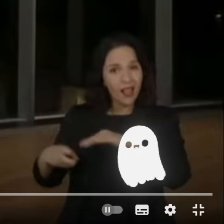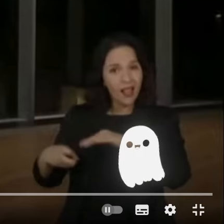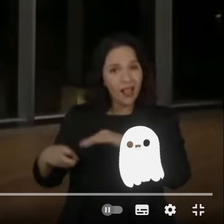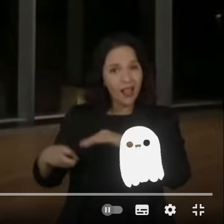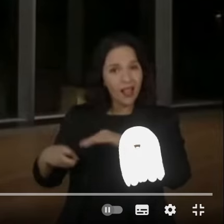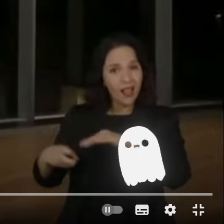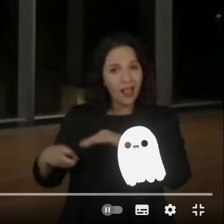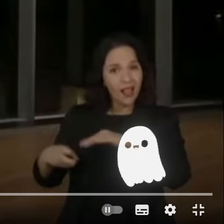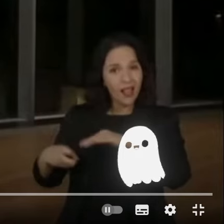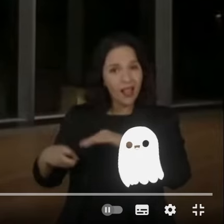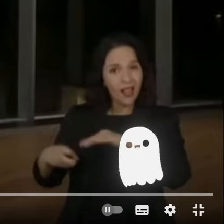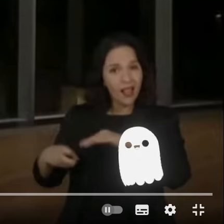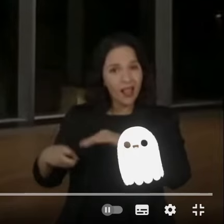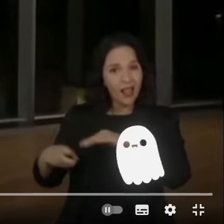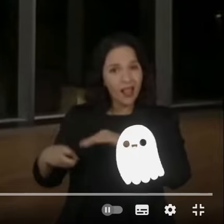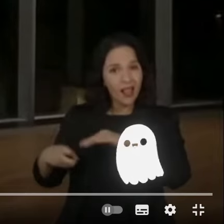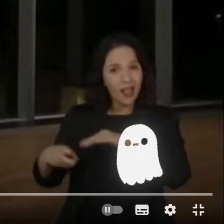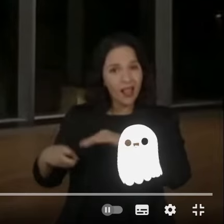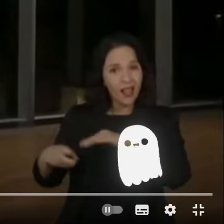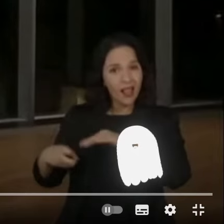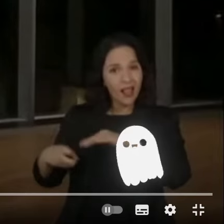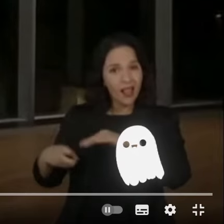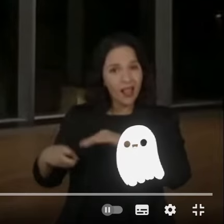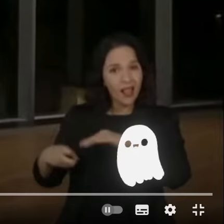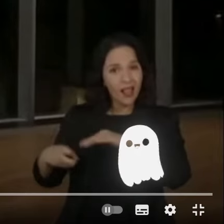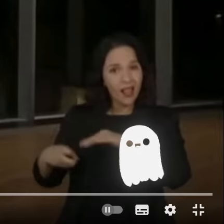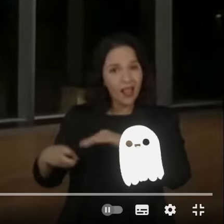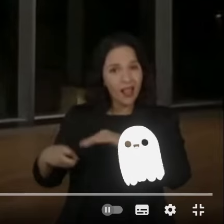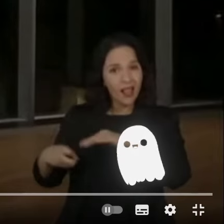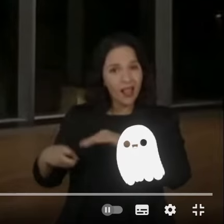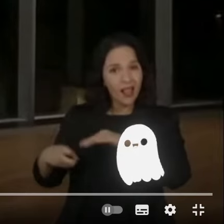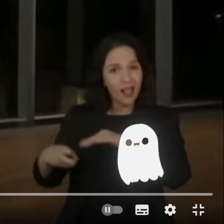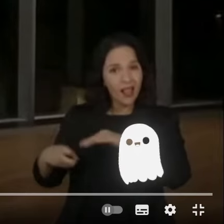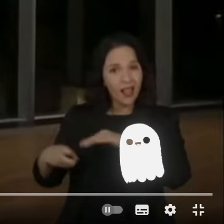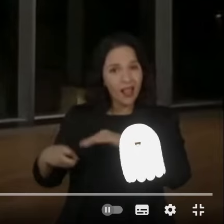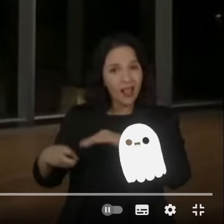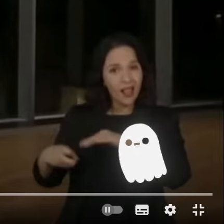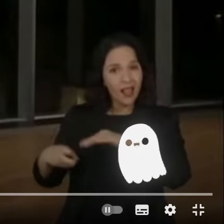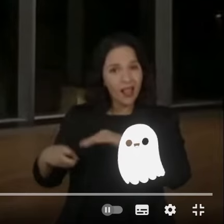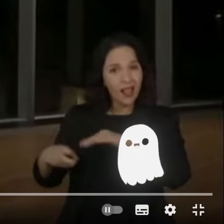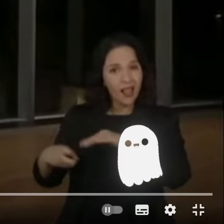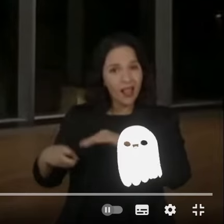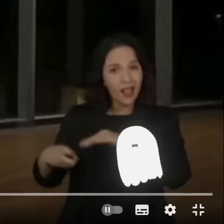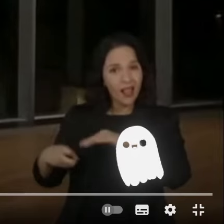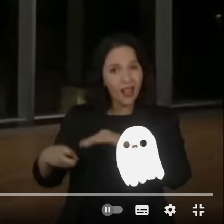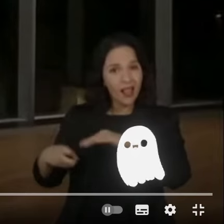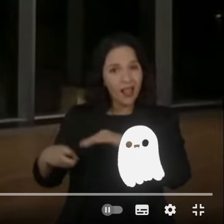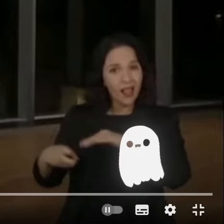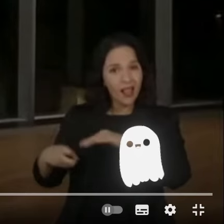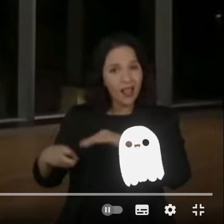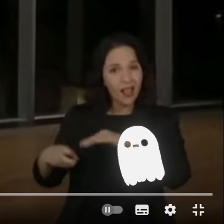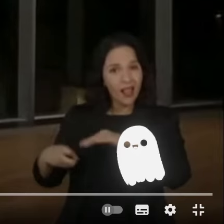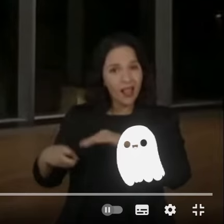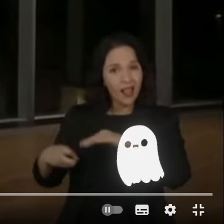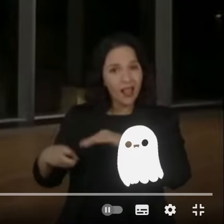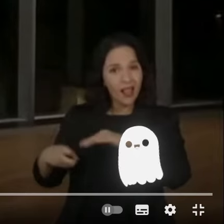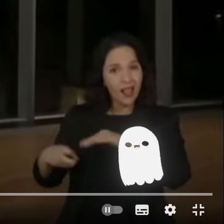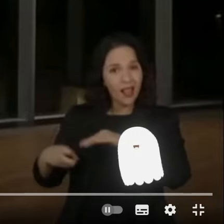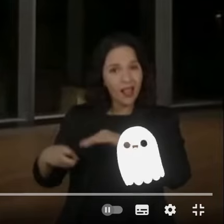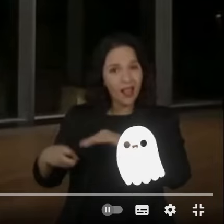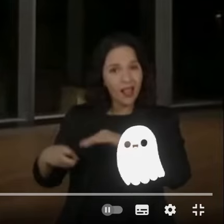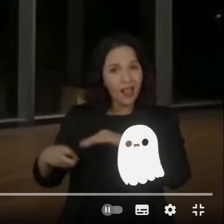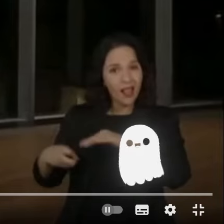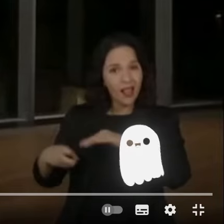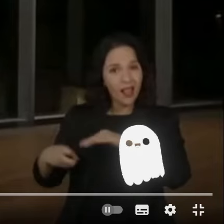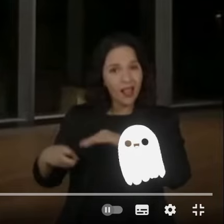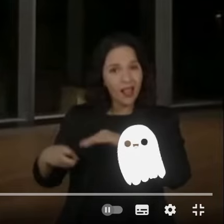passava o verão no apartamento da avó, né? No apartamento da avó Zélia. E aí, essa vizinha tinha um apartamento do lado, que era no, o